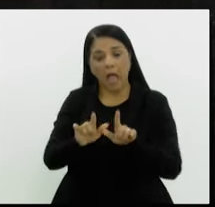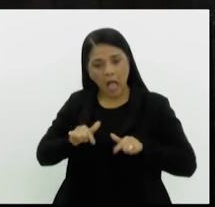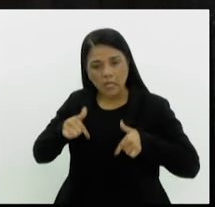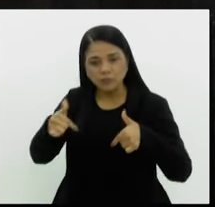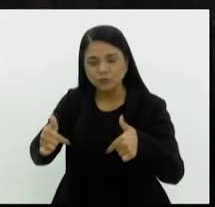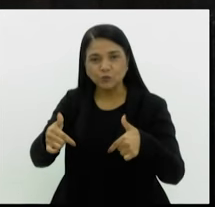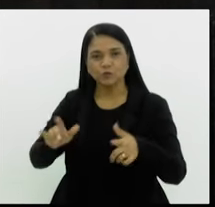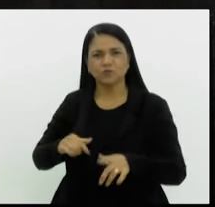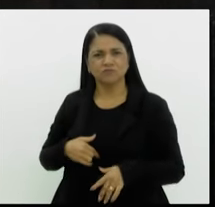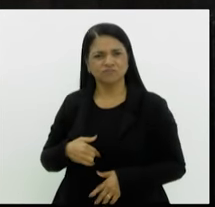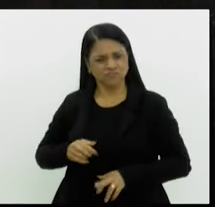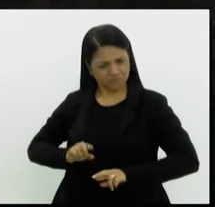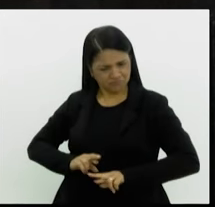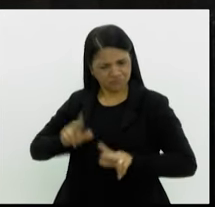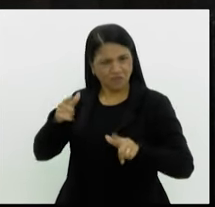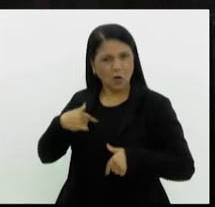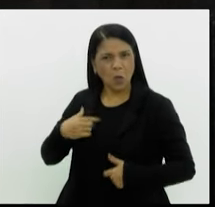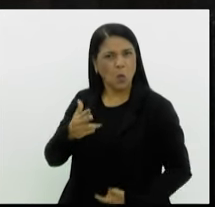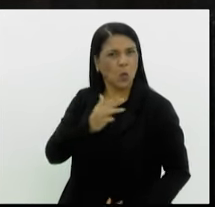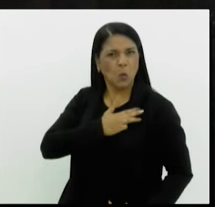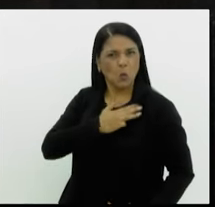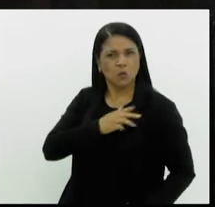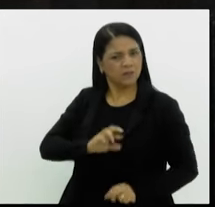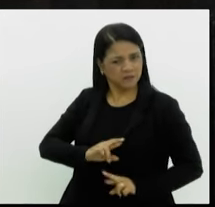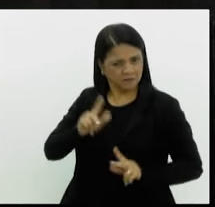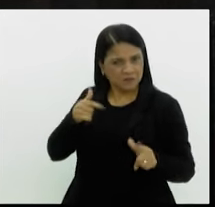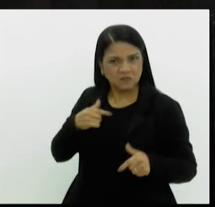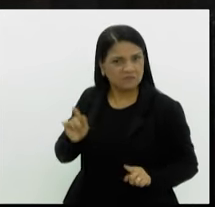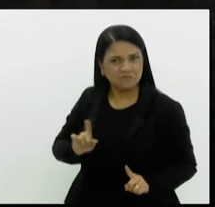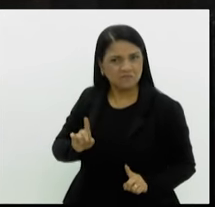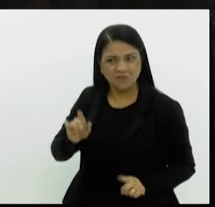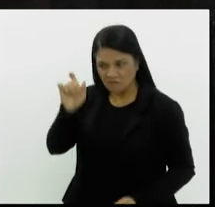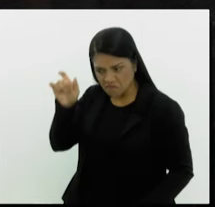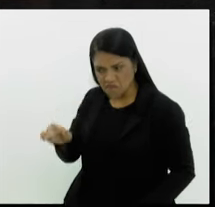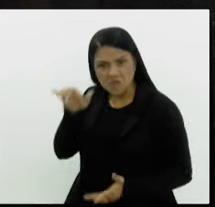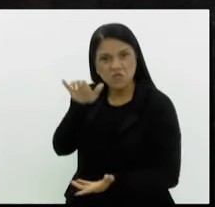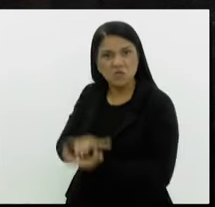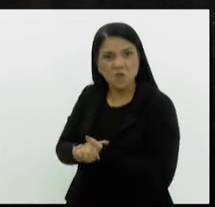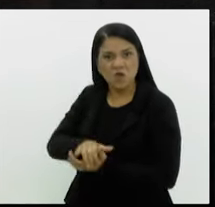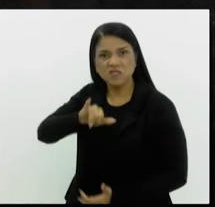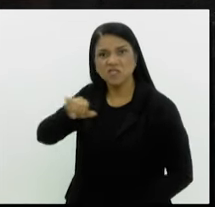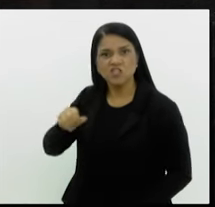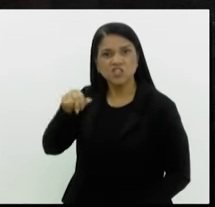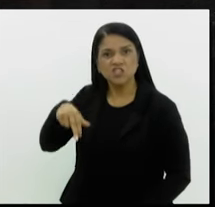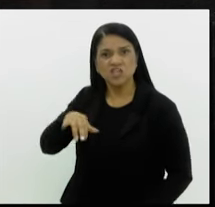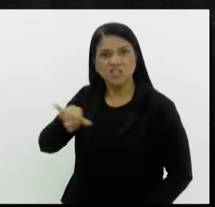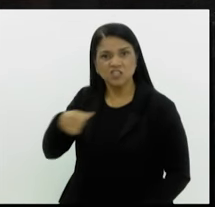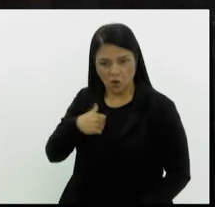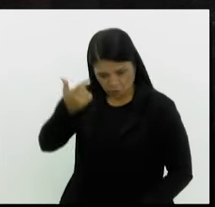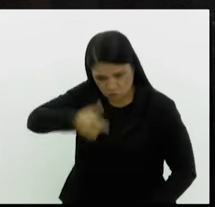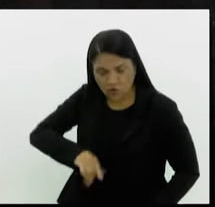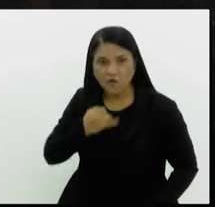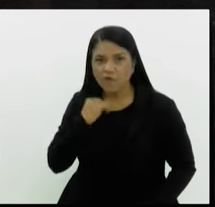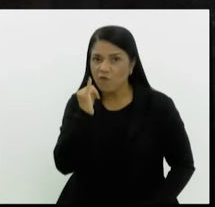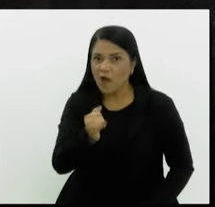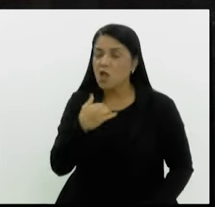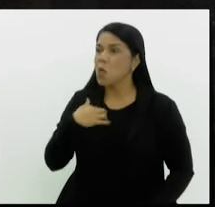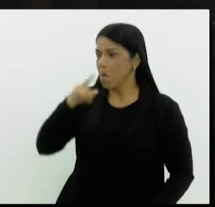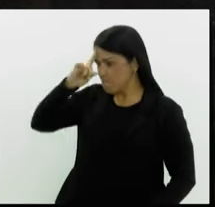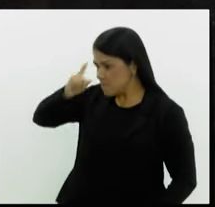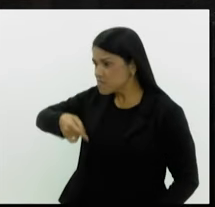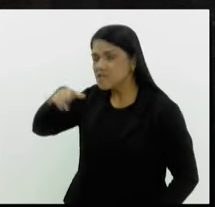não. Vocês querem que eu repita isso? A Janja falando, eu mandei